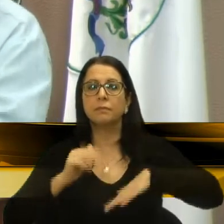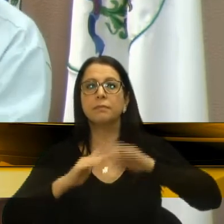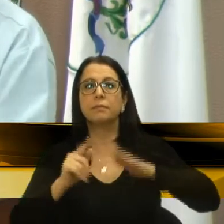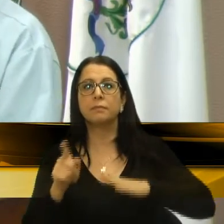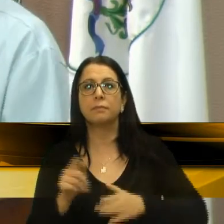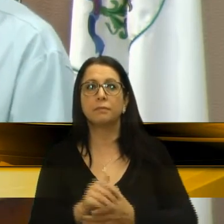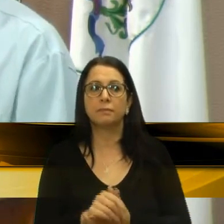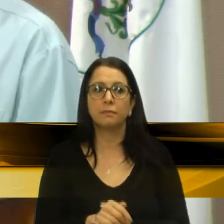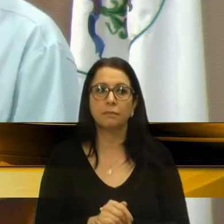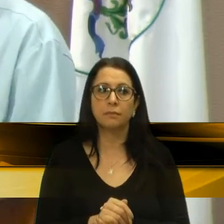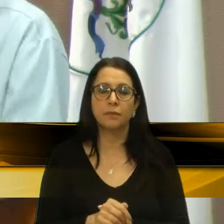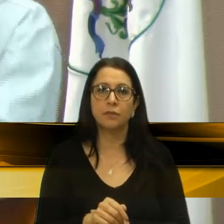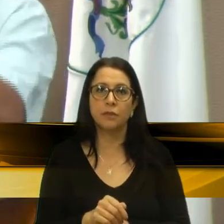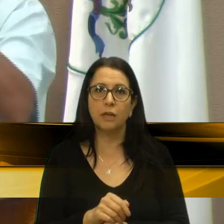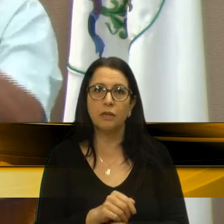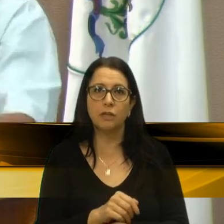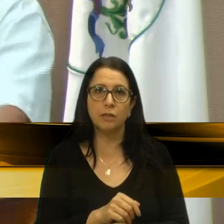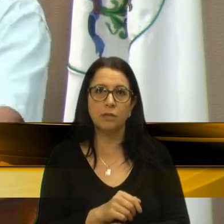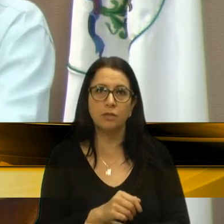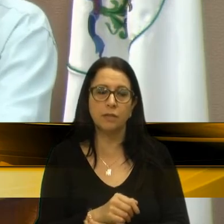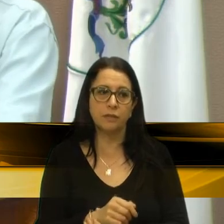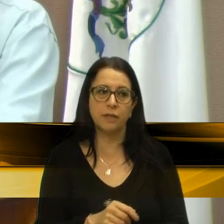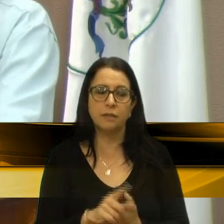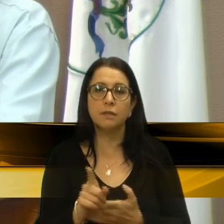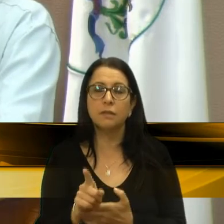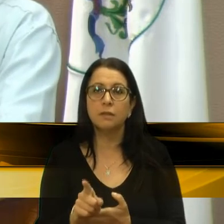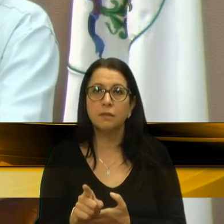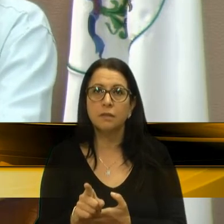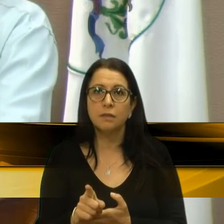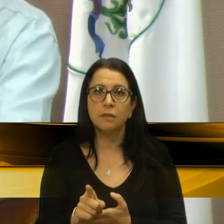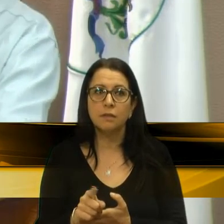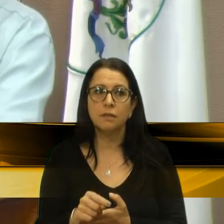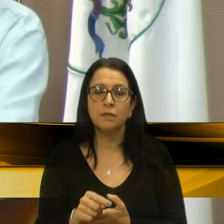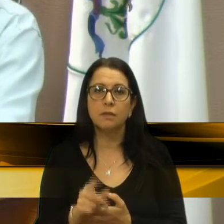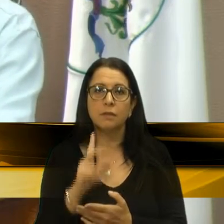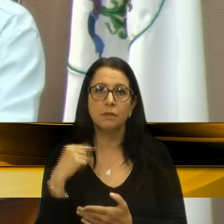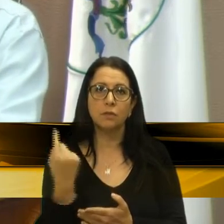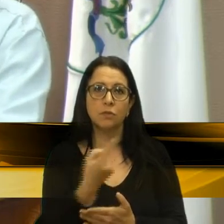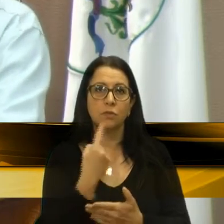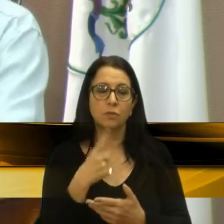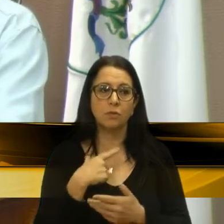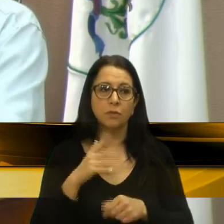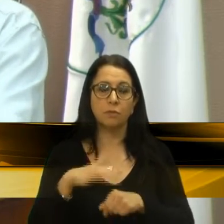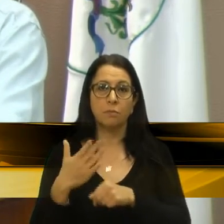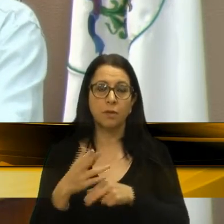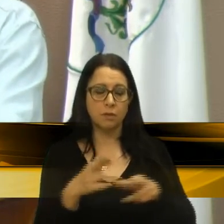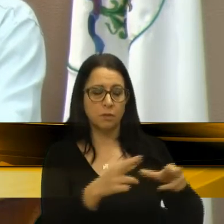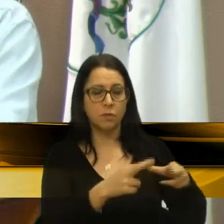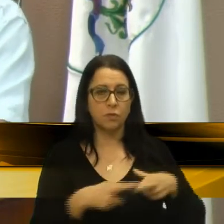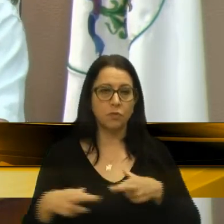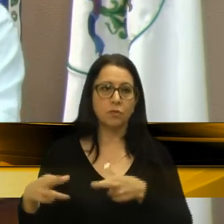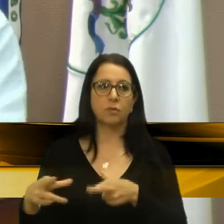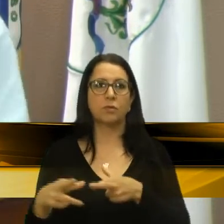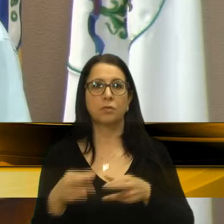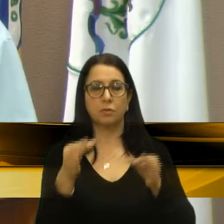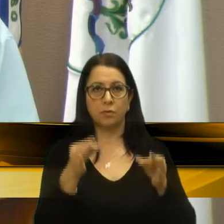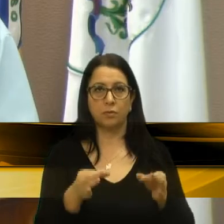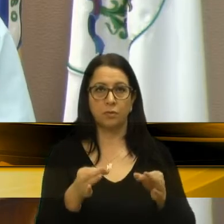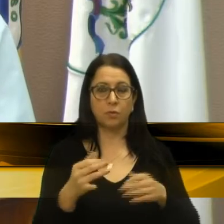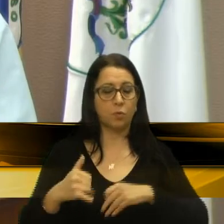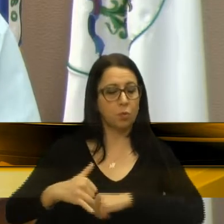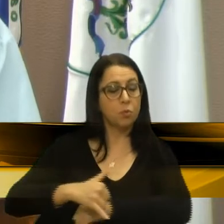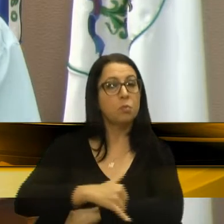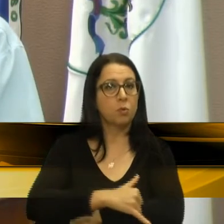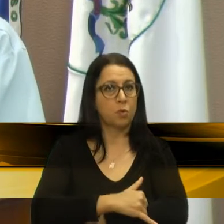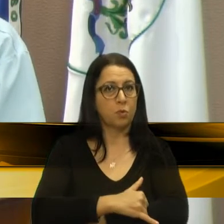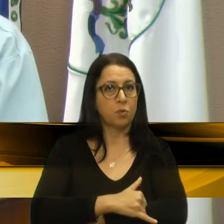assim a nossa cidade ó gic contemplada como as demais nossa região com certeza um aeroporto de